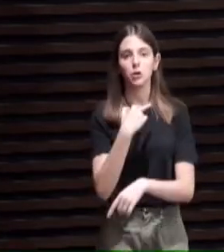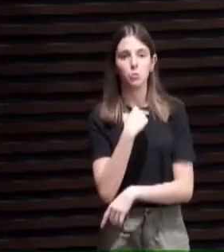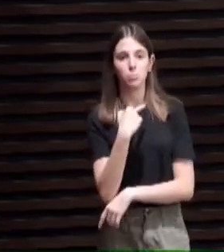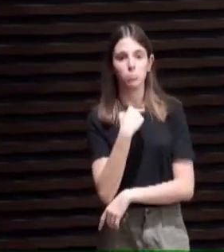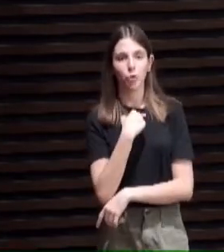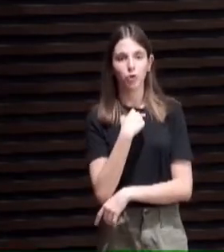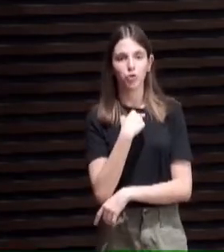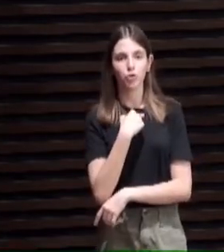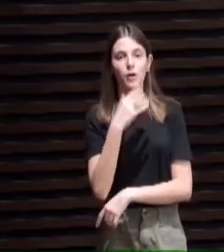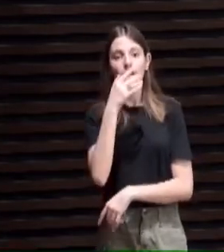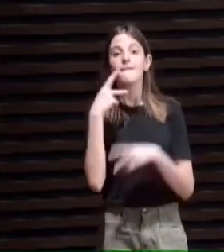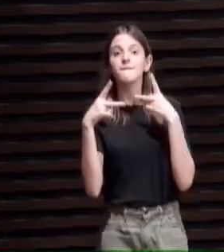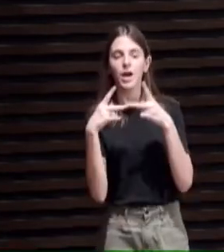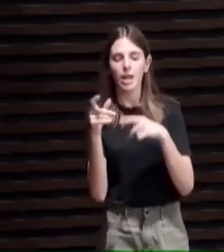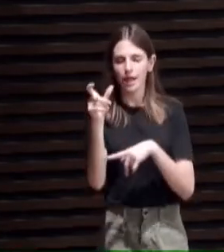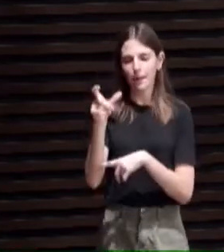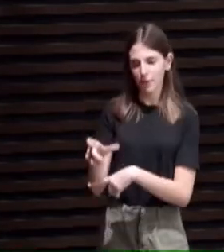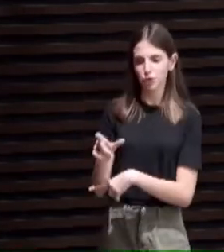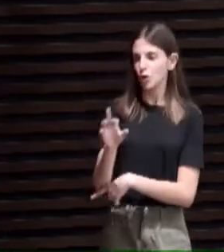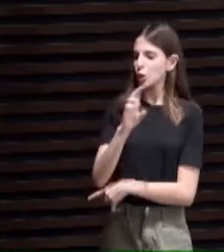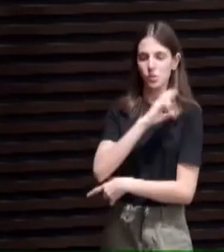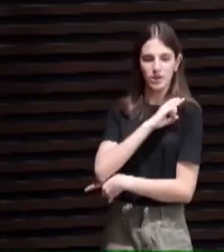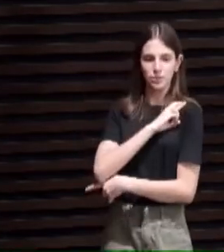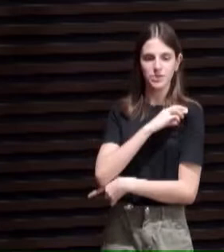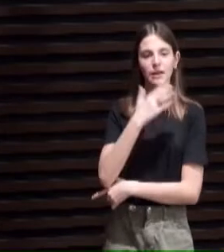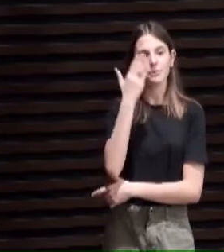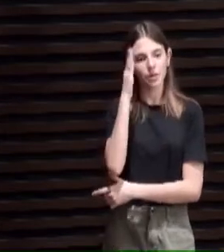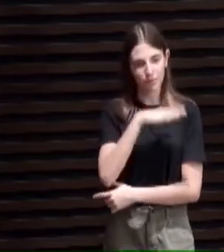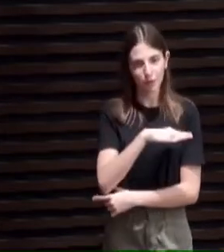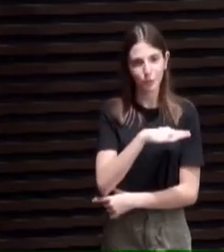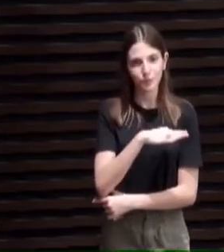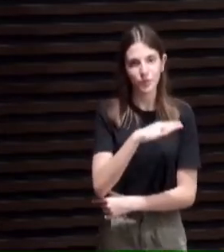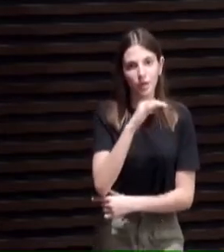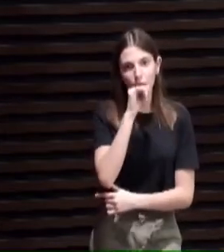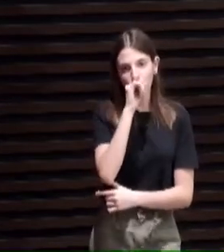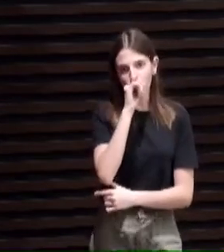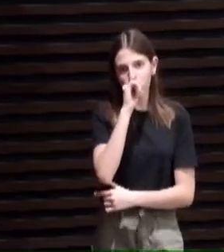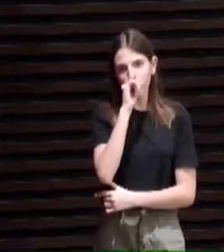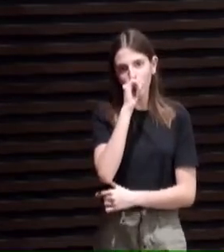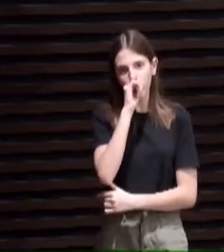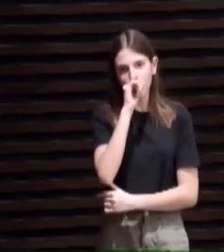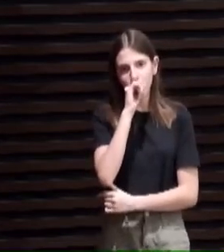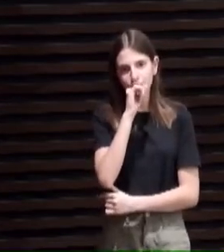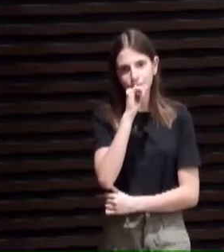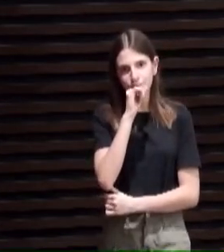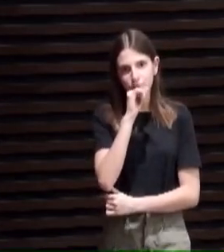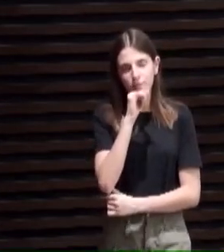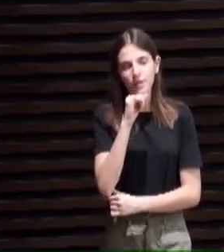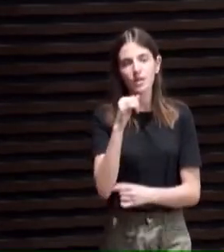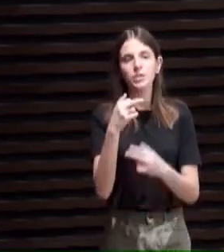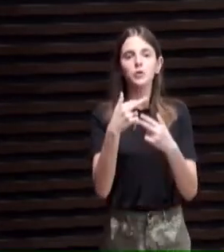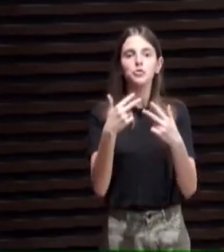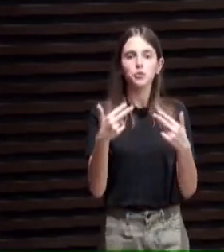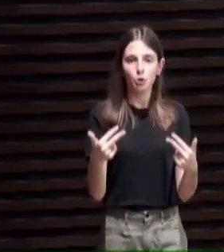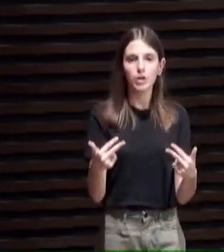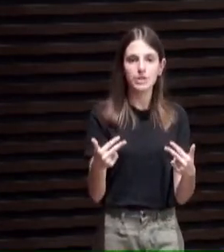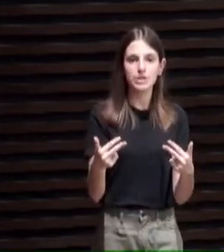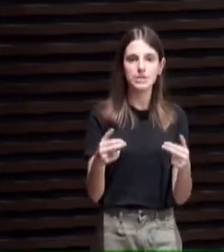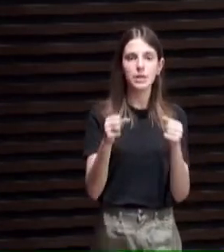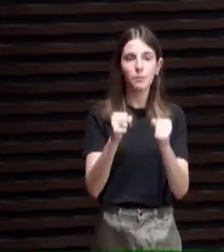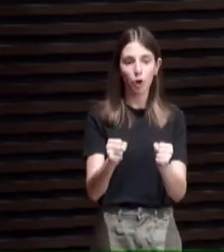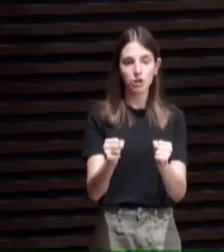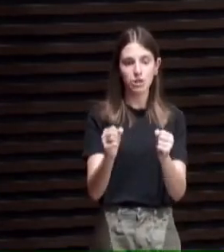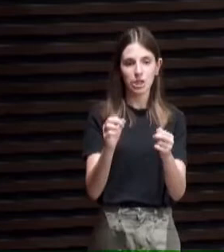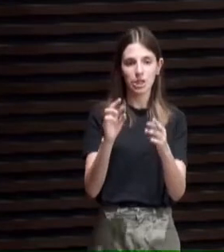que cometeu. Essa é uma filigrana que Calvino vai fazer nas Institutas para distinguir, por exemplo, a